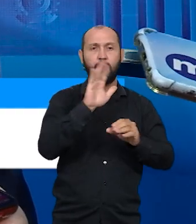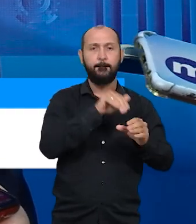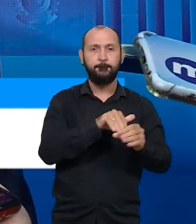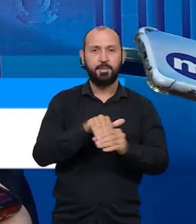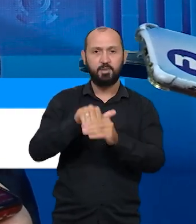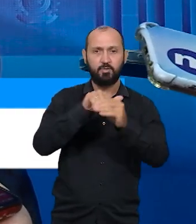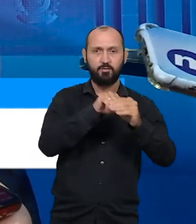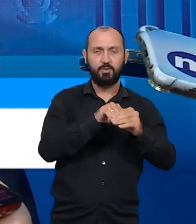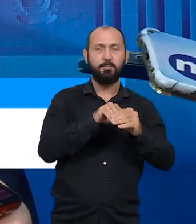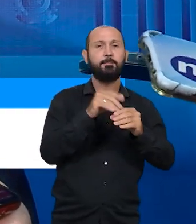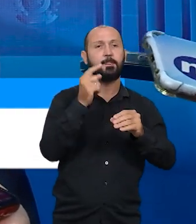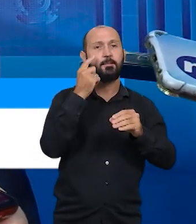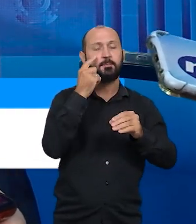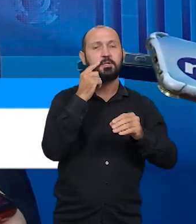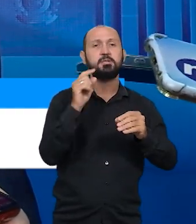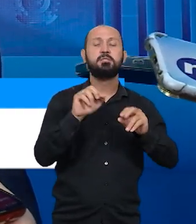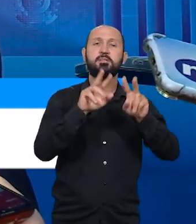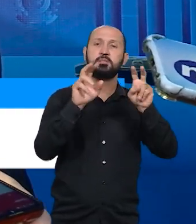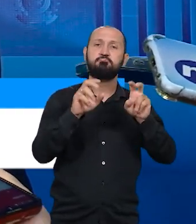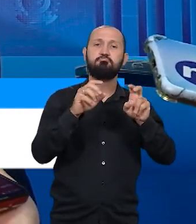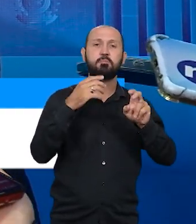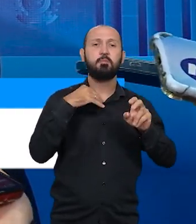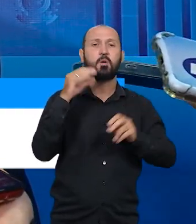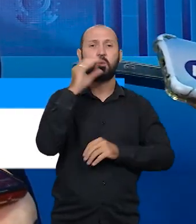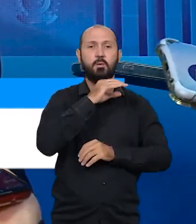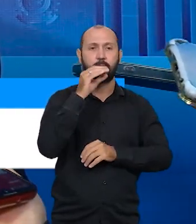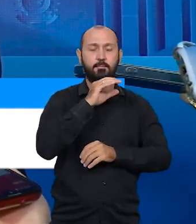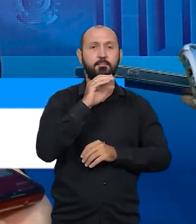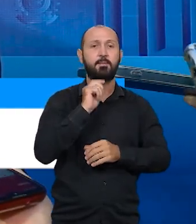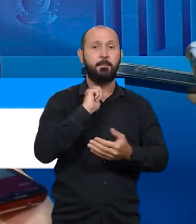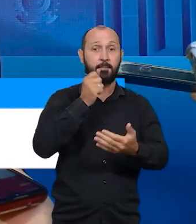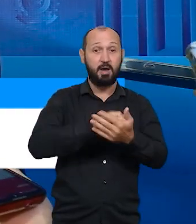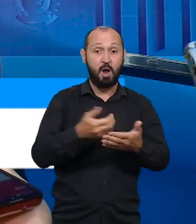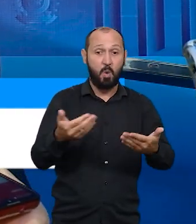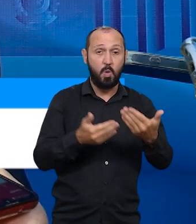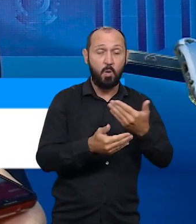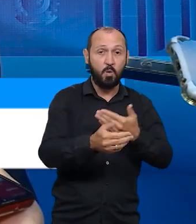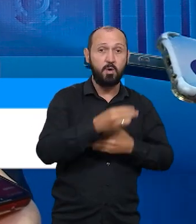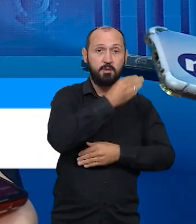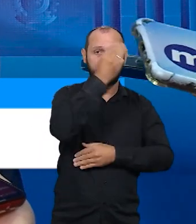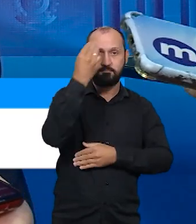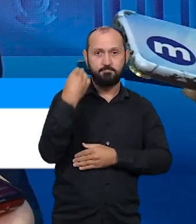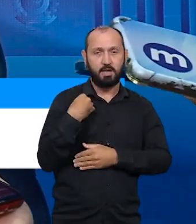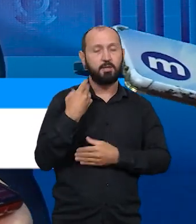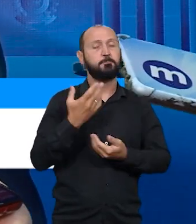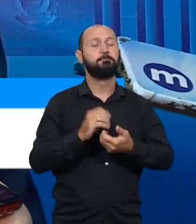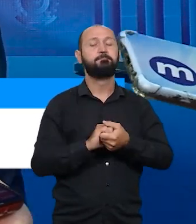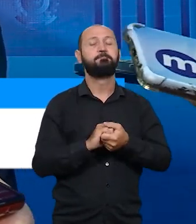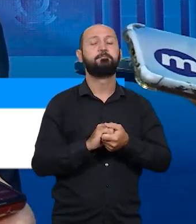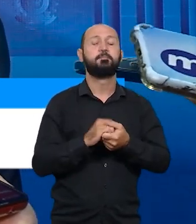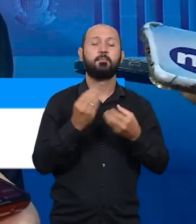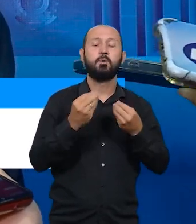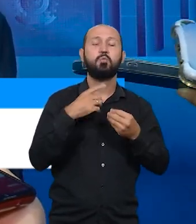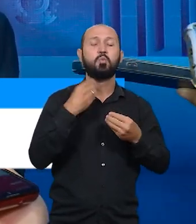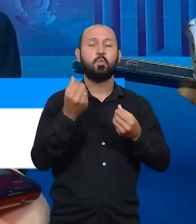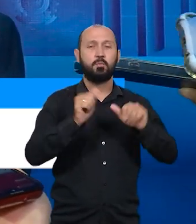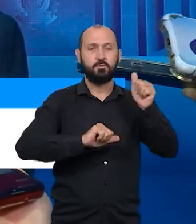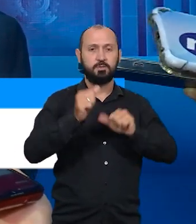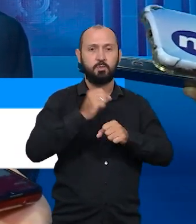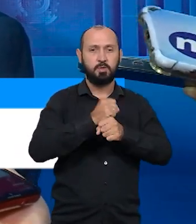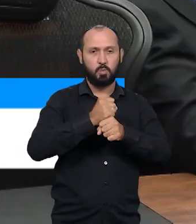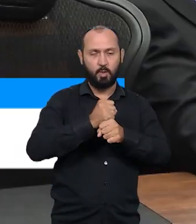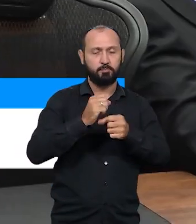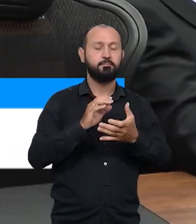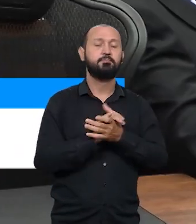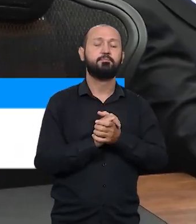para votar para ver se conclui essa votação para a folha do mês de maio Essa é assim que tá o projeto de revisão